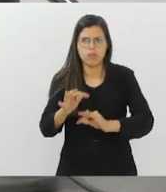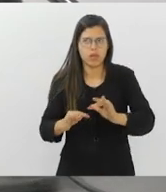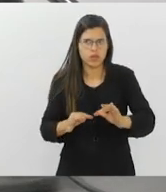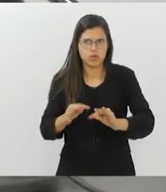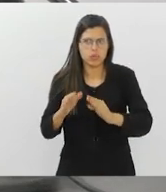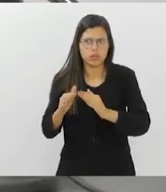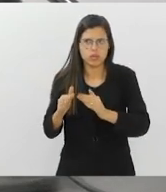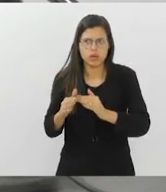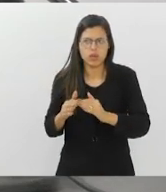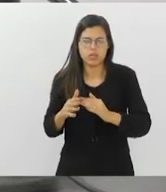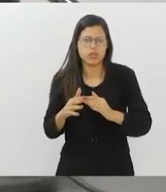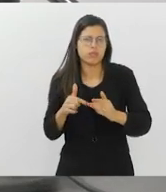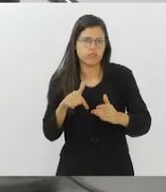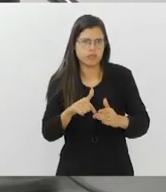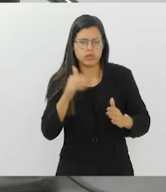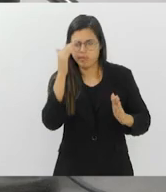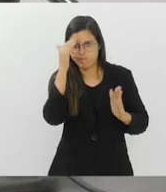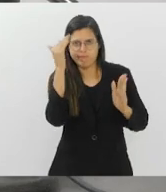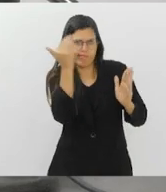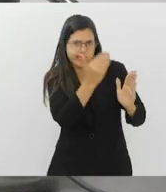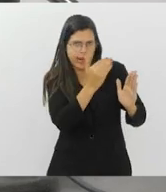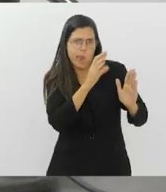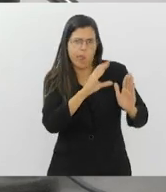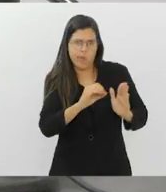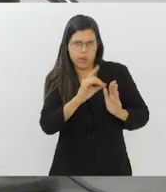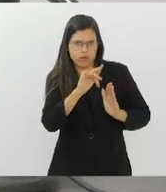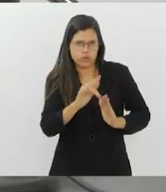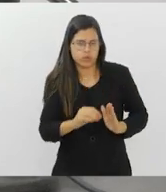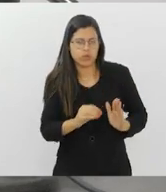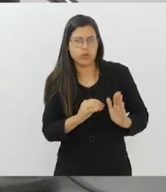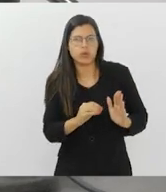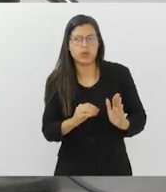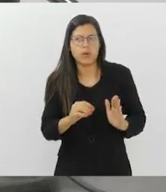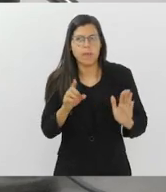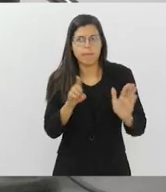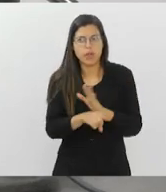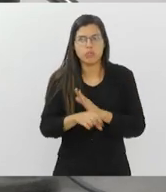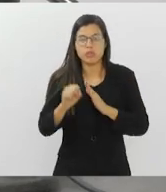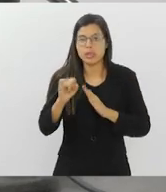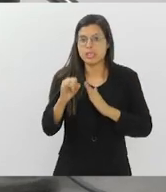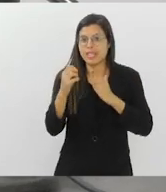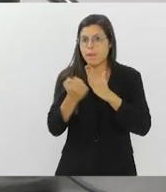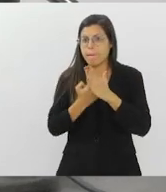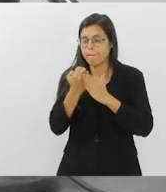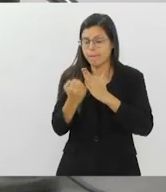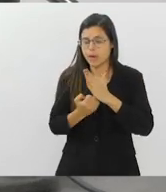violando o código de ética. A minha pergunta é se alguma entidade